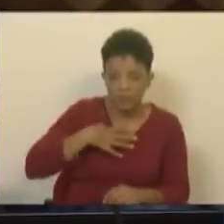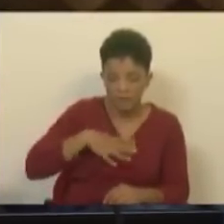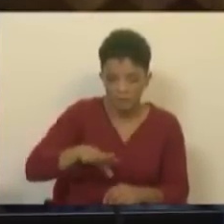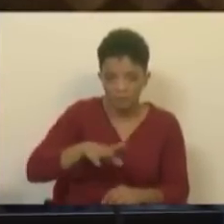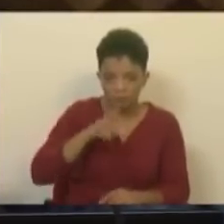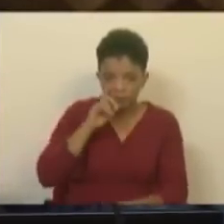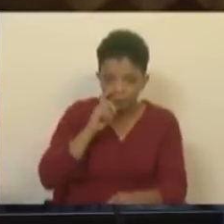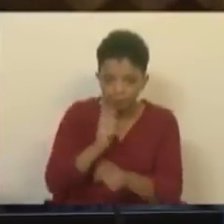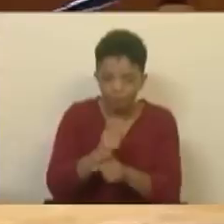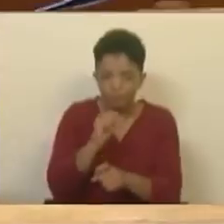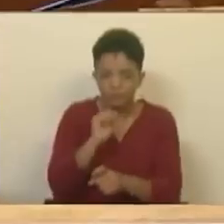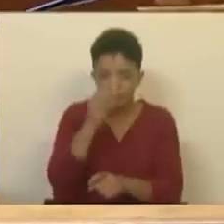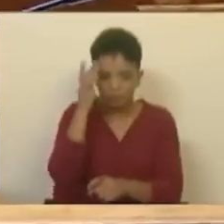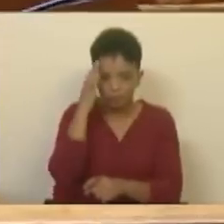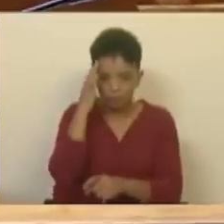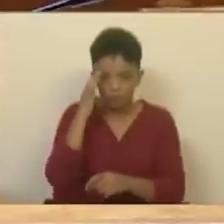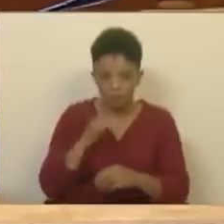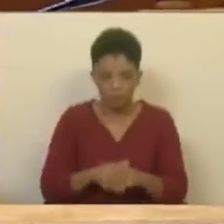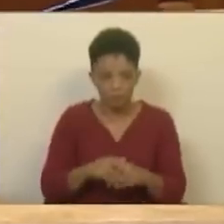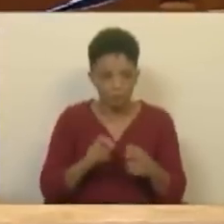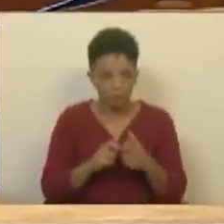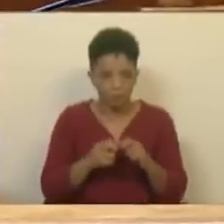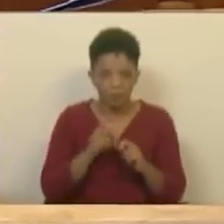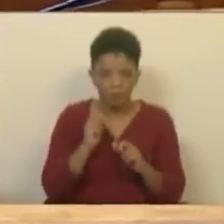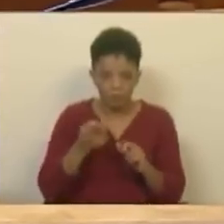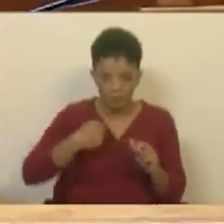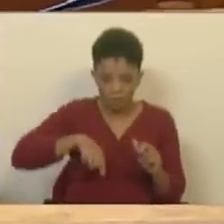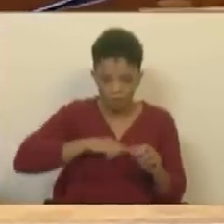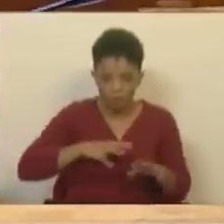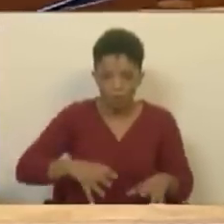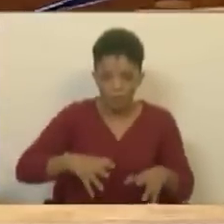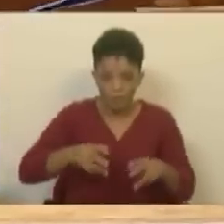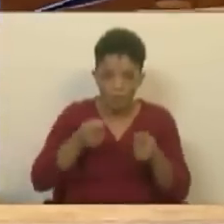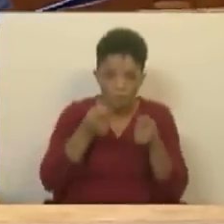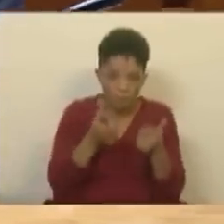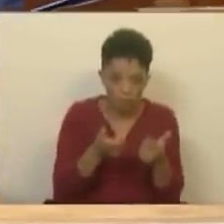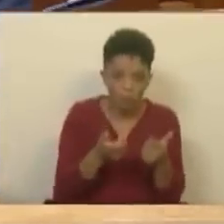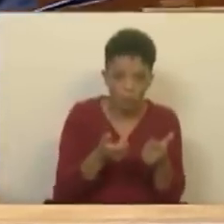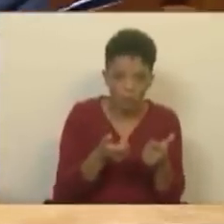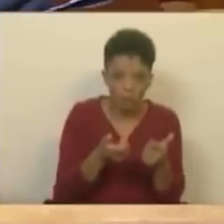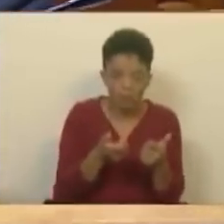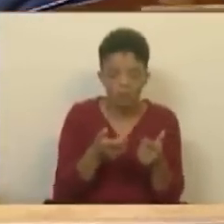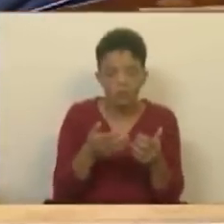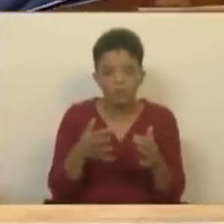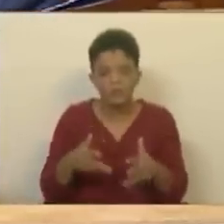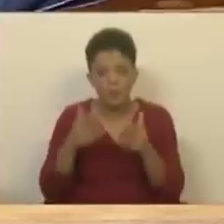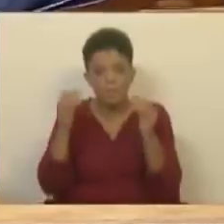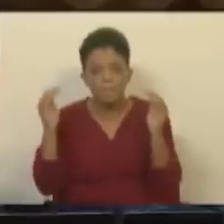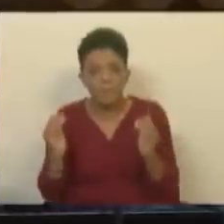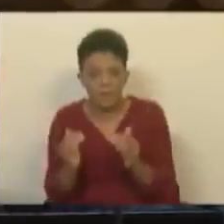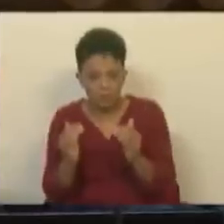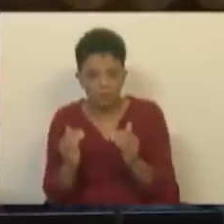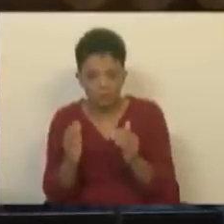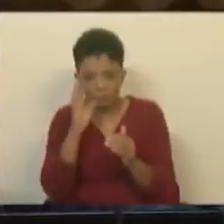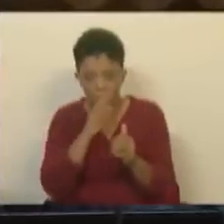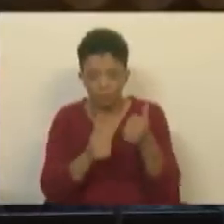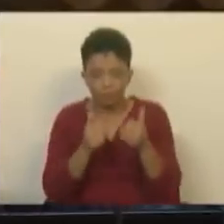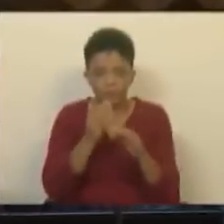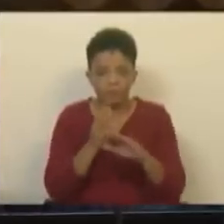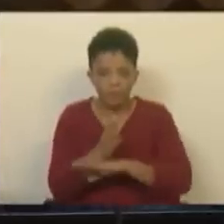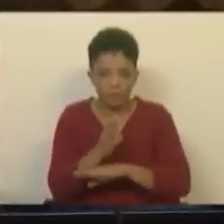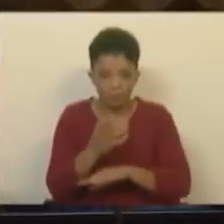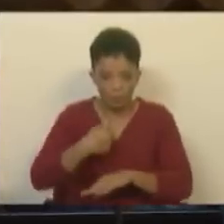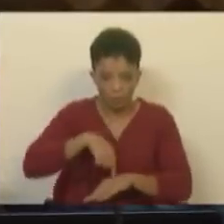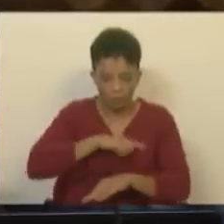rigoroso dos números O problema é que nós crescemos pouco e crescemos menos do que aqueles que concorrem diretamente